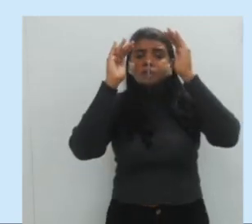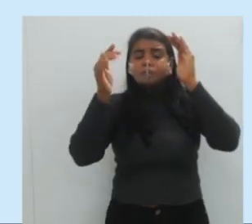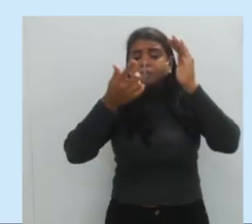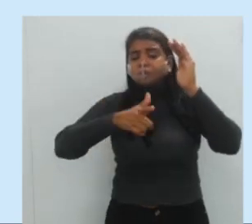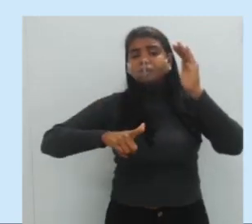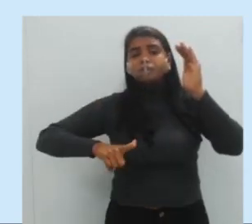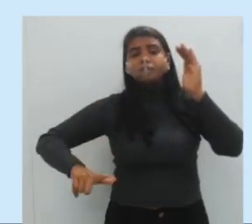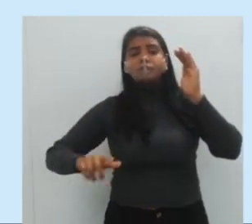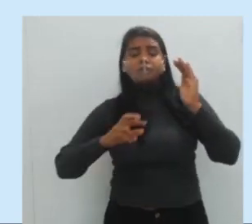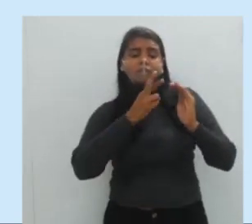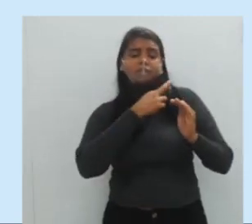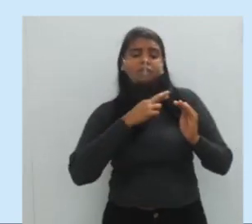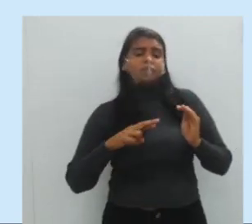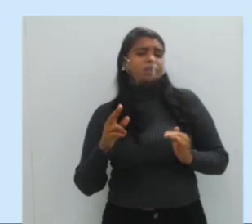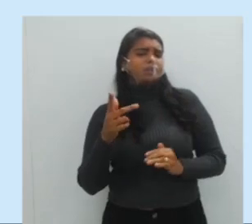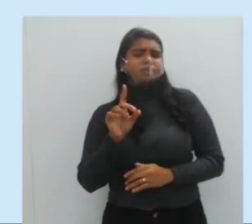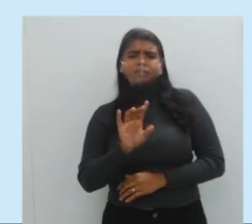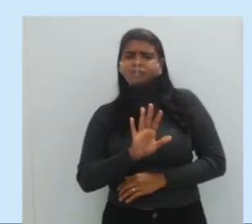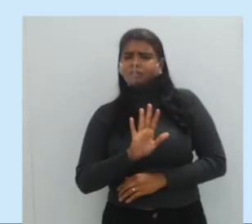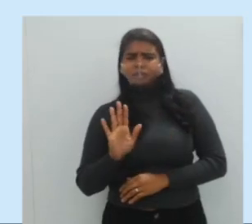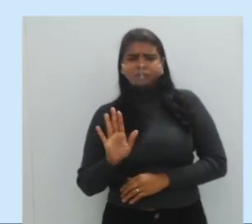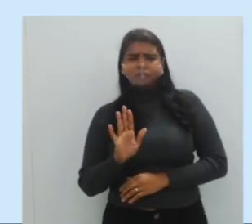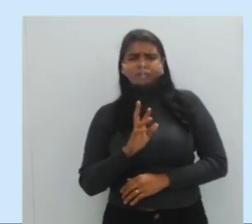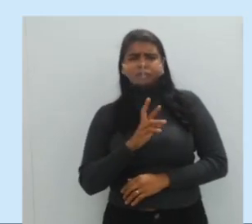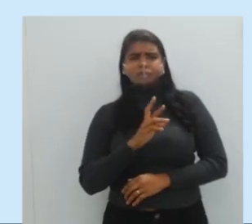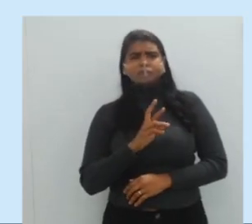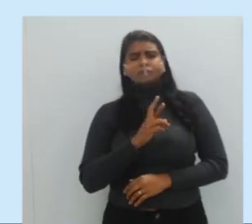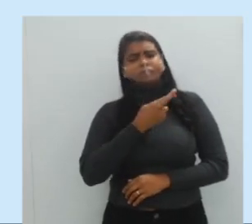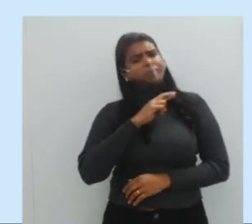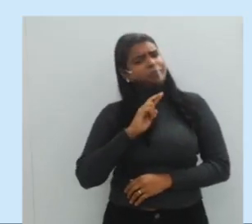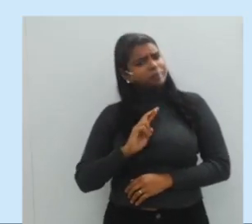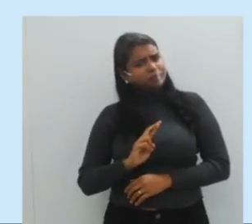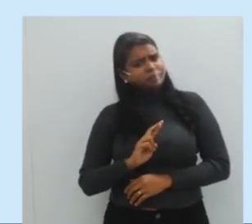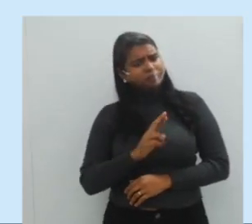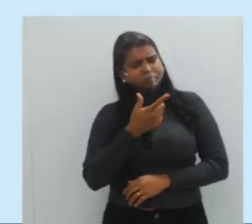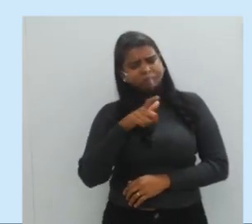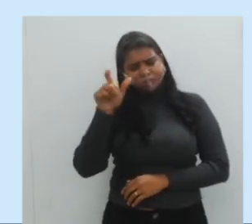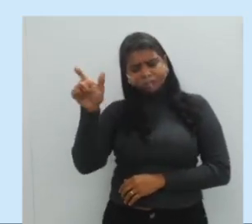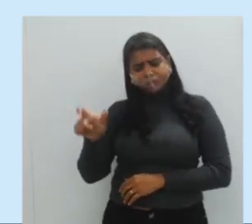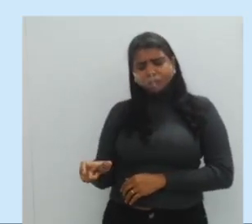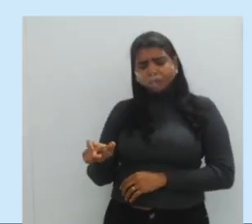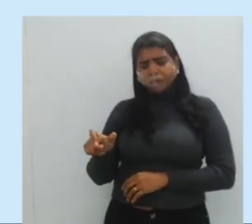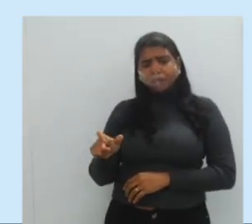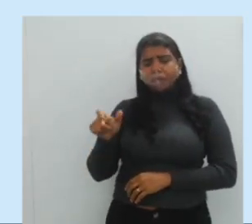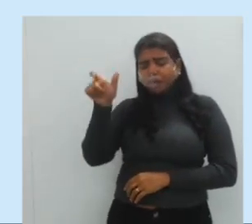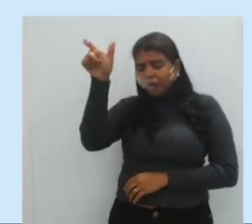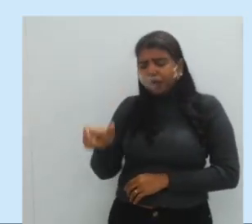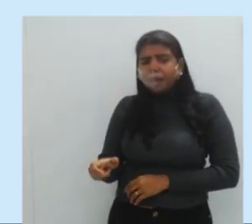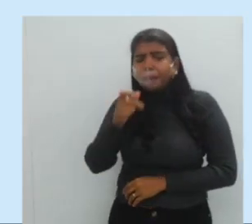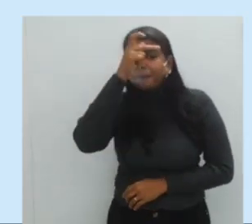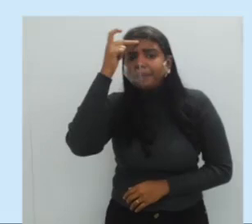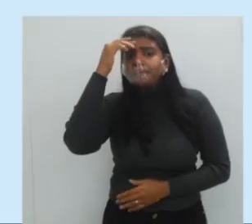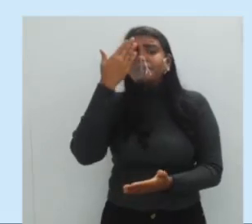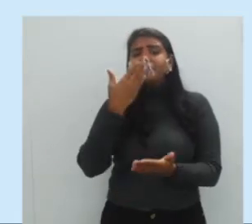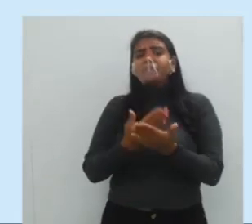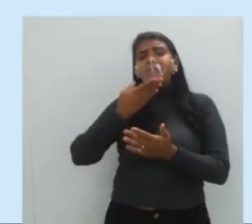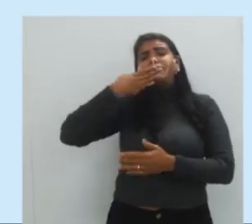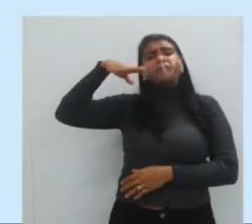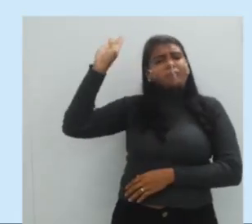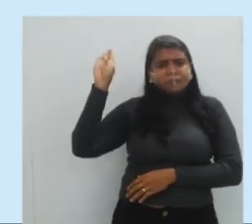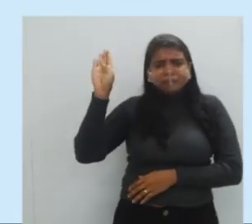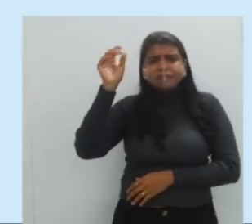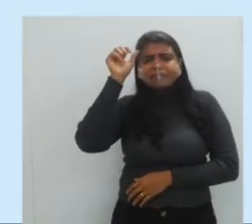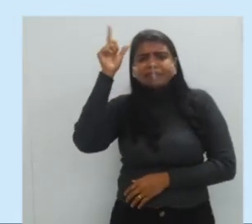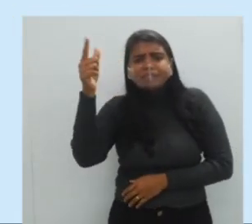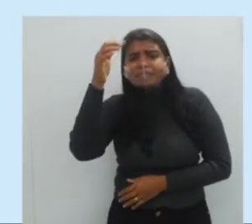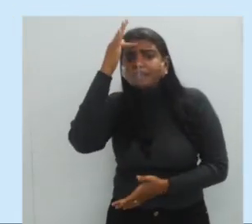símbolos religiosos, não só aos símbolos religiosos, e não a religião do outro, em si, a pessoa do outro, a pessoa daquele